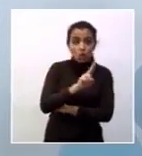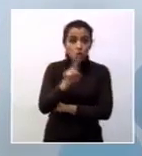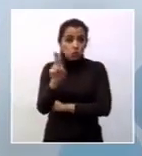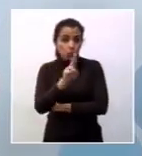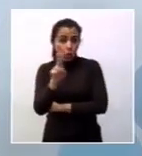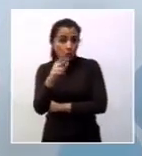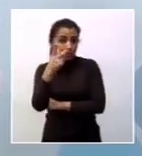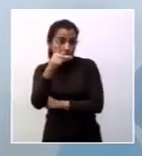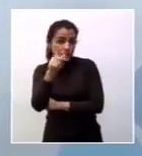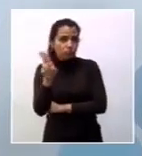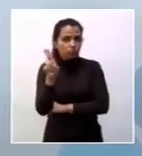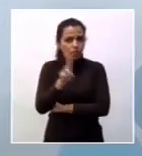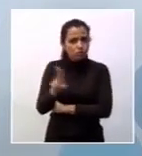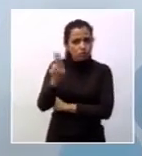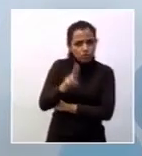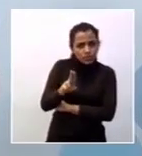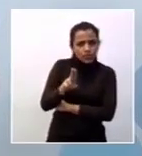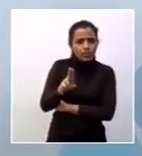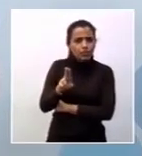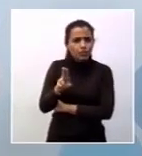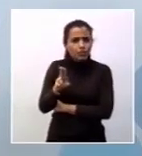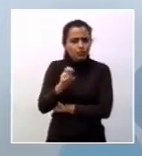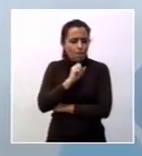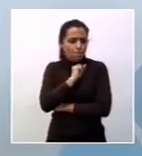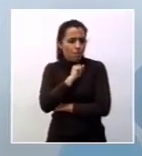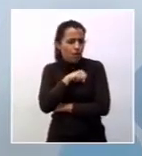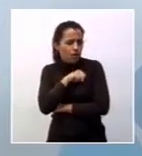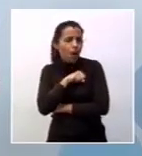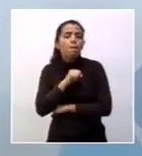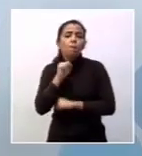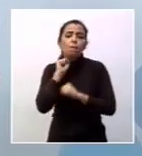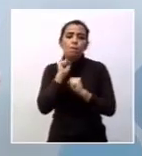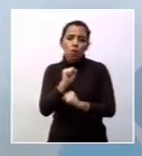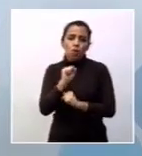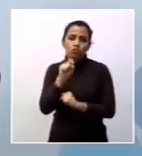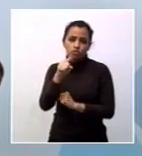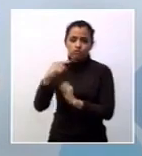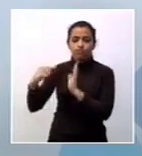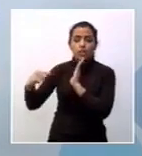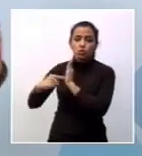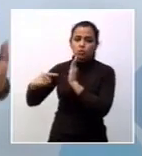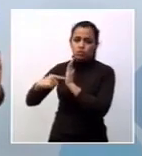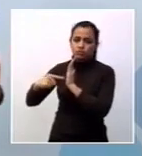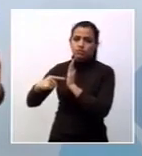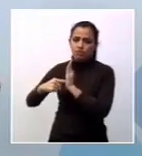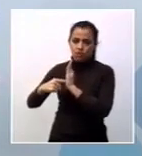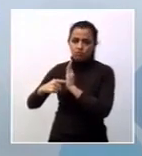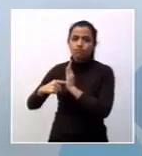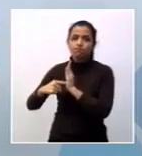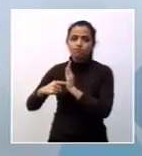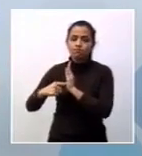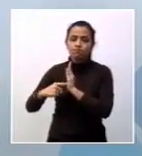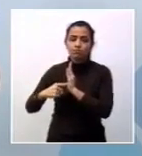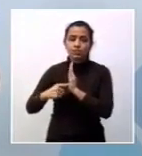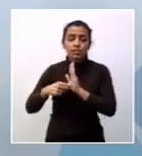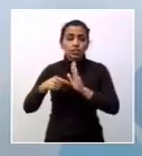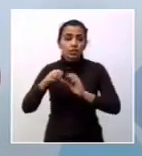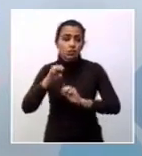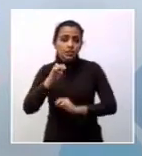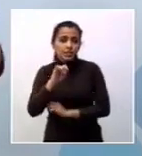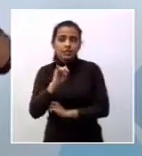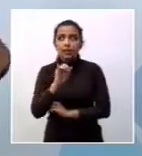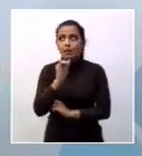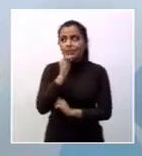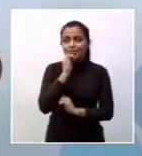sua autorização, você pode sim denunciar. Se essa notícia ela foi veiculada em outros lugares, dependendo, por exemplo, o Facebook é